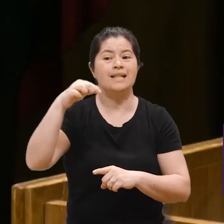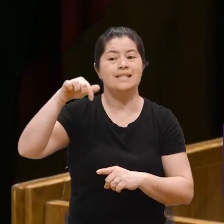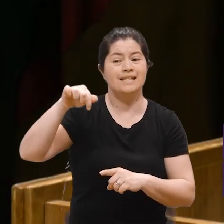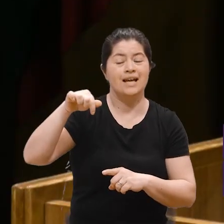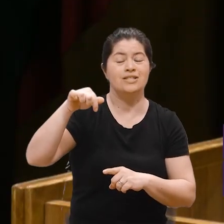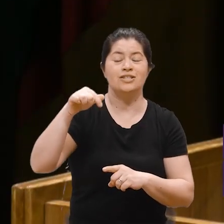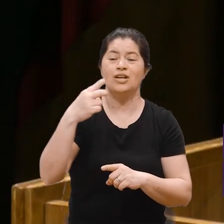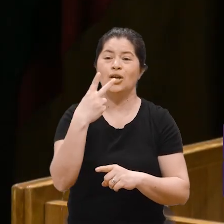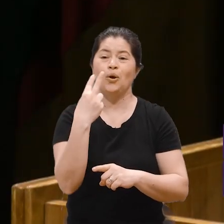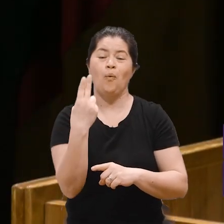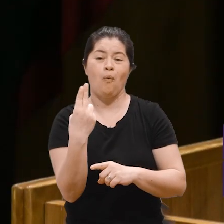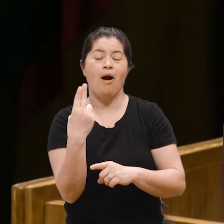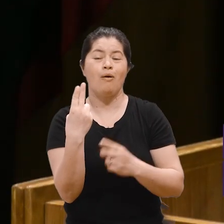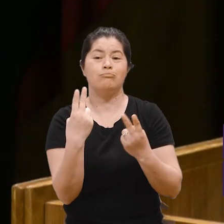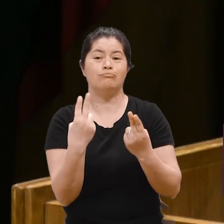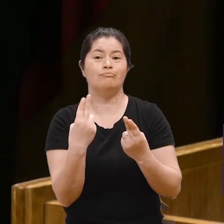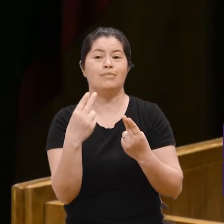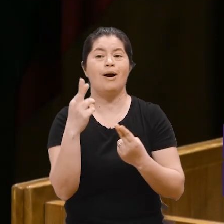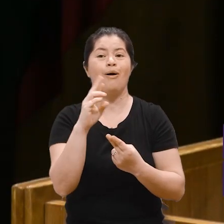nossa.